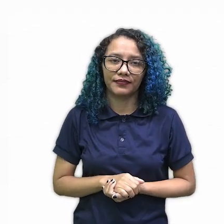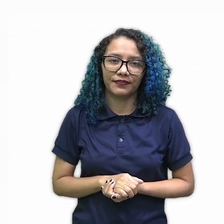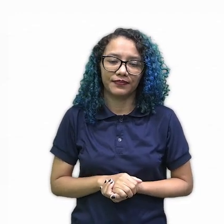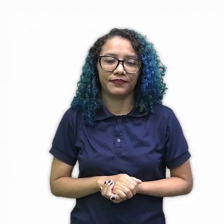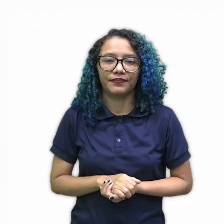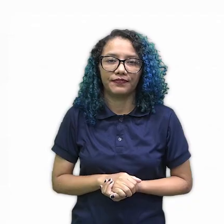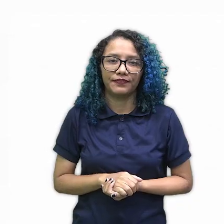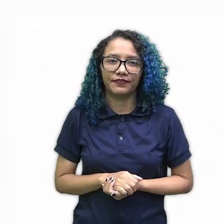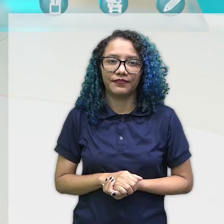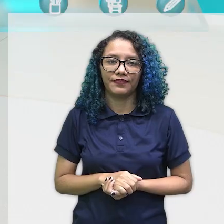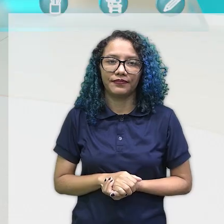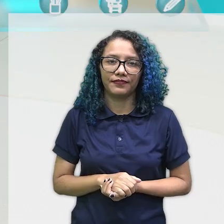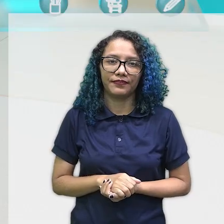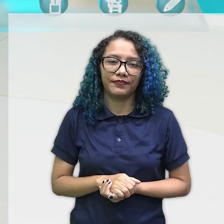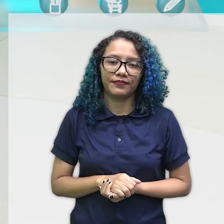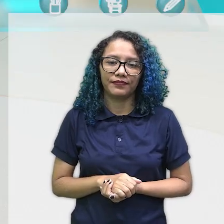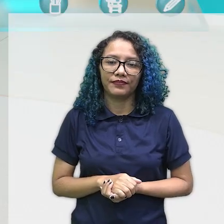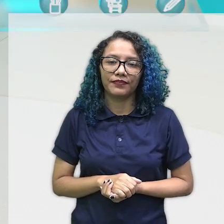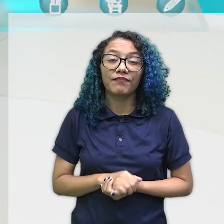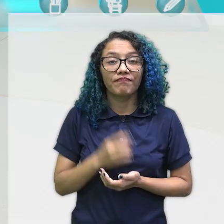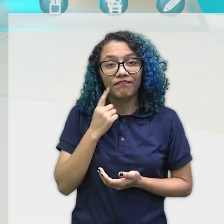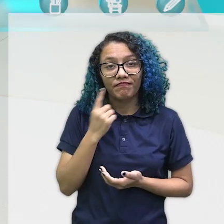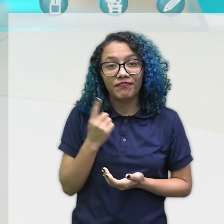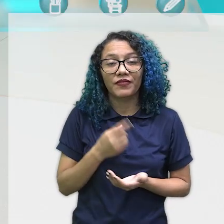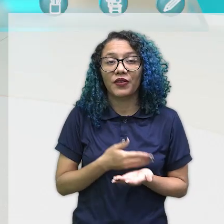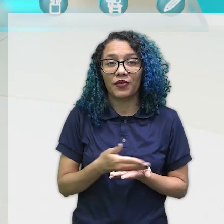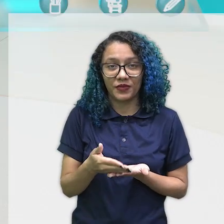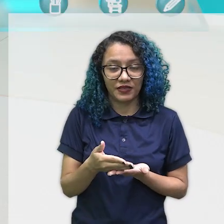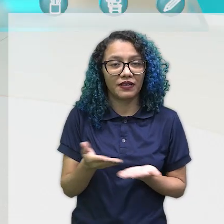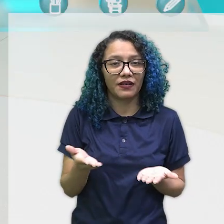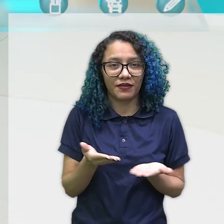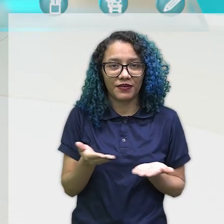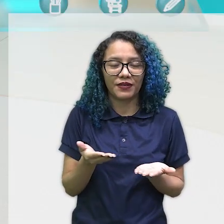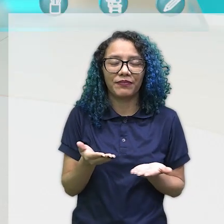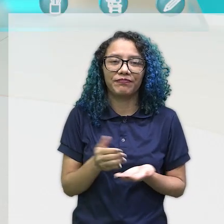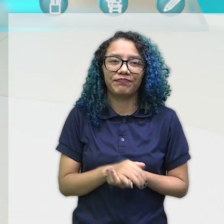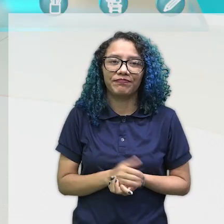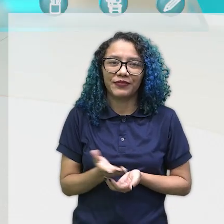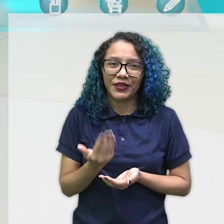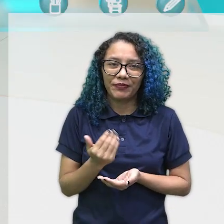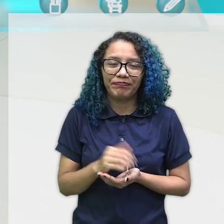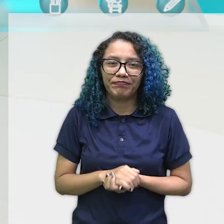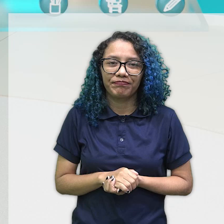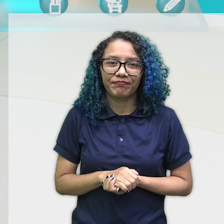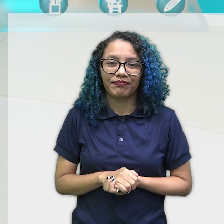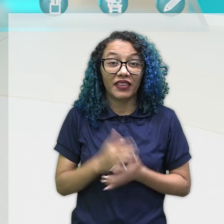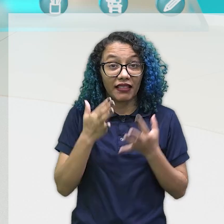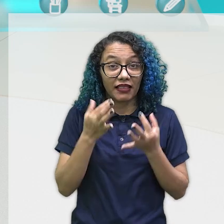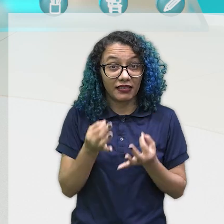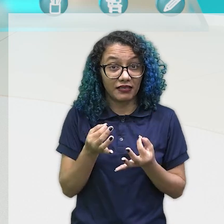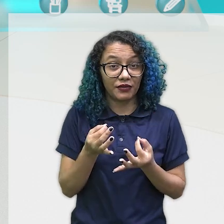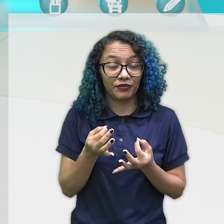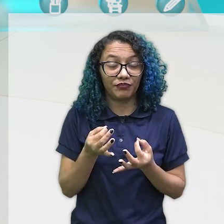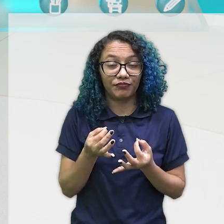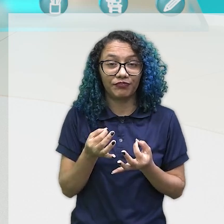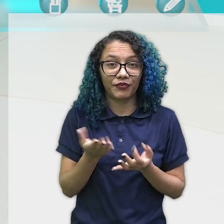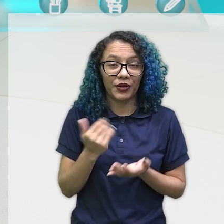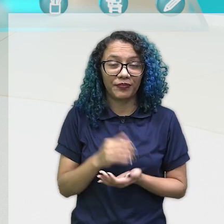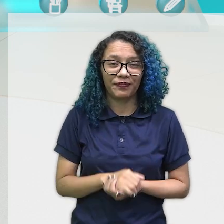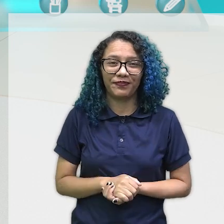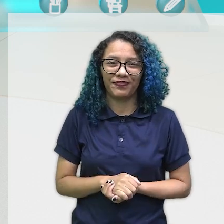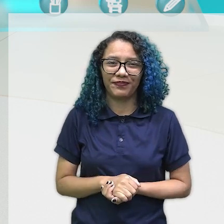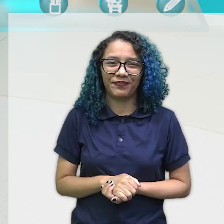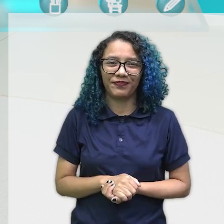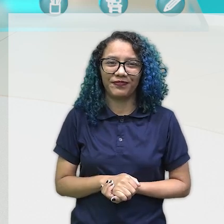língua inglesa. Então, esse foi o nosso conteúdo. Vamos agora para a nossa aula. Pay attention, prestem